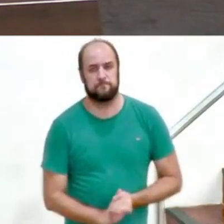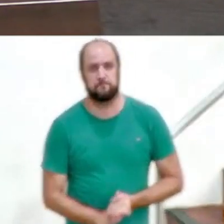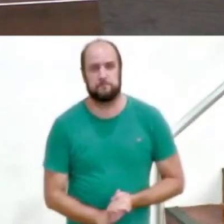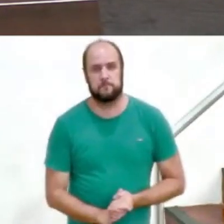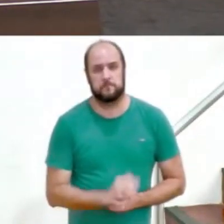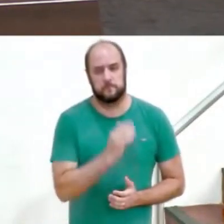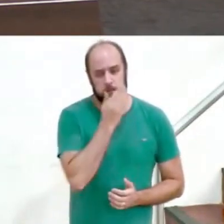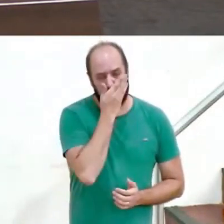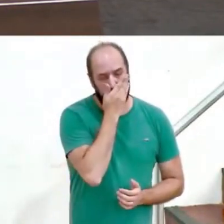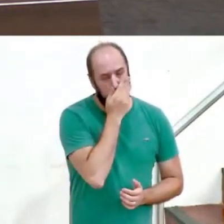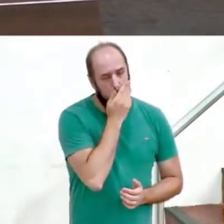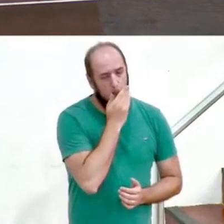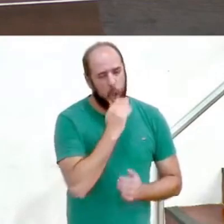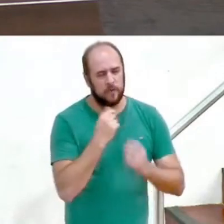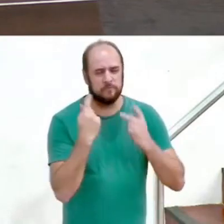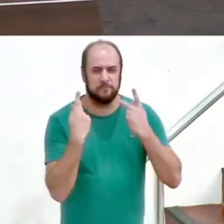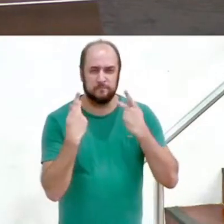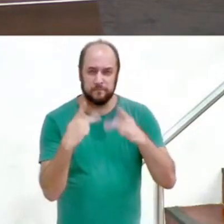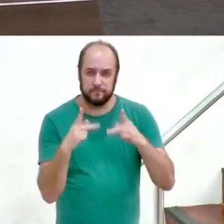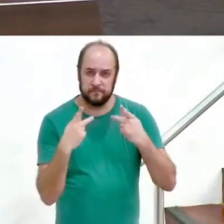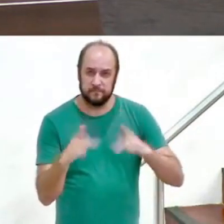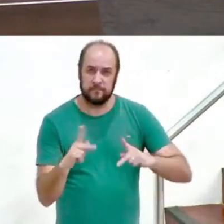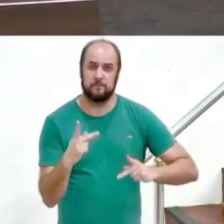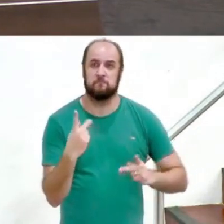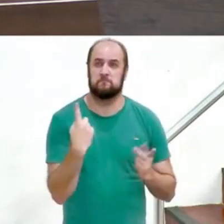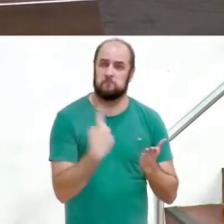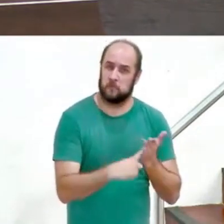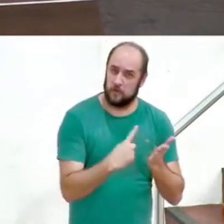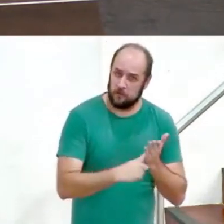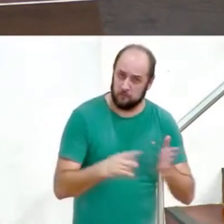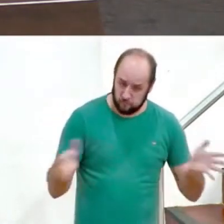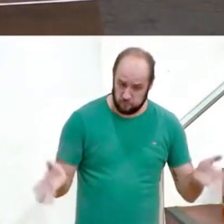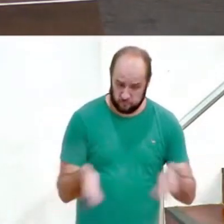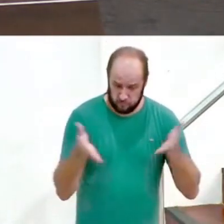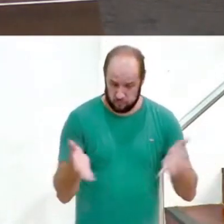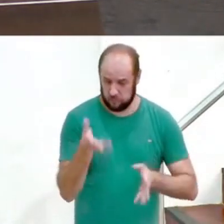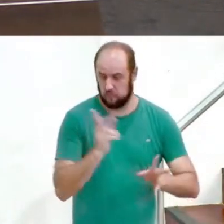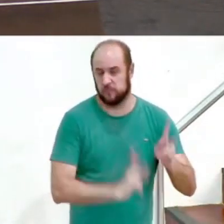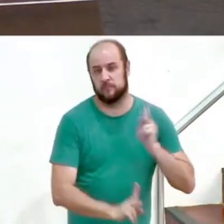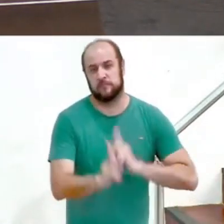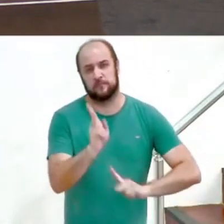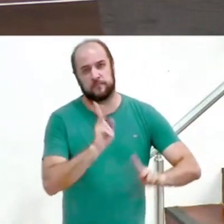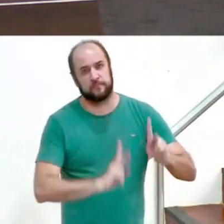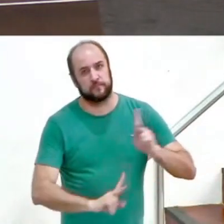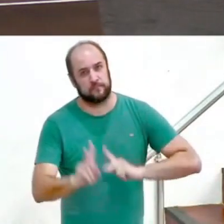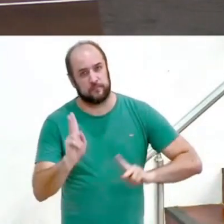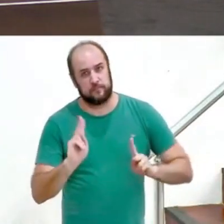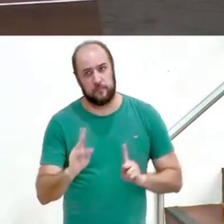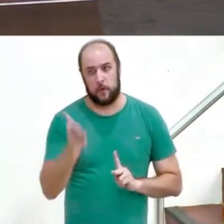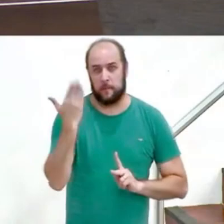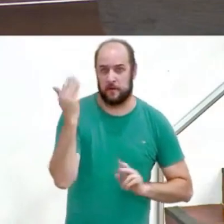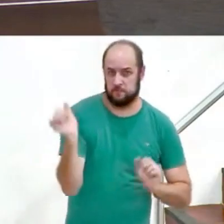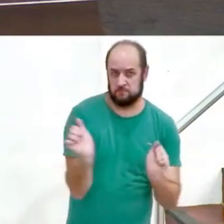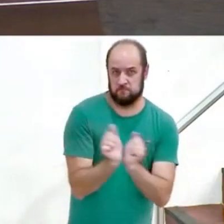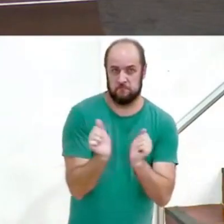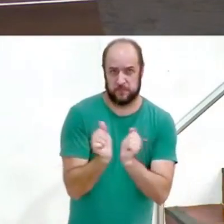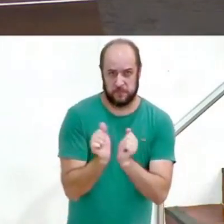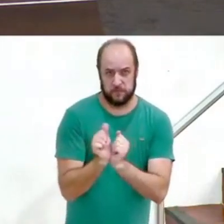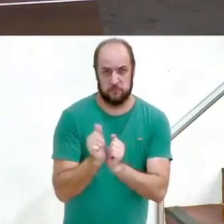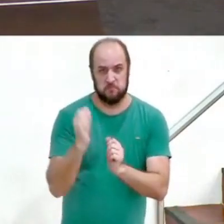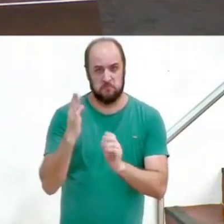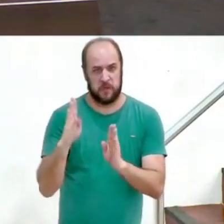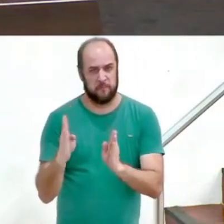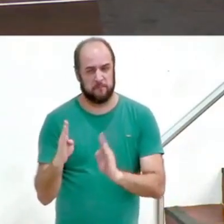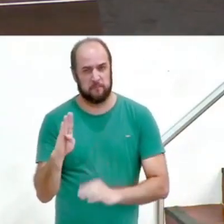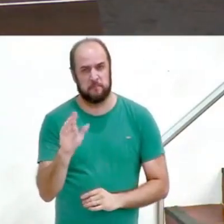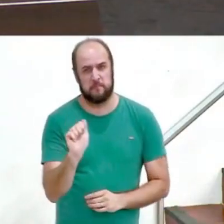numa mensagem de exortação e encorajamento ao povo que voltou do exílio babilônico e